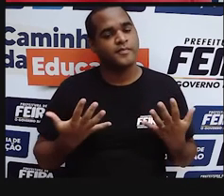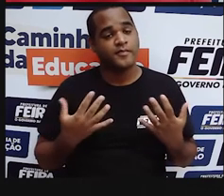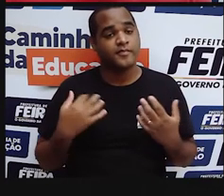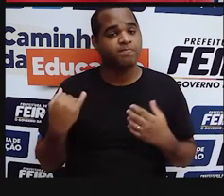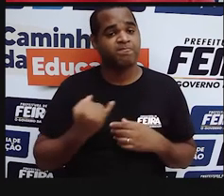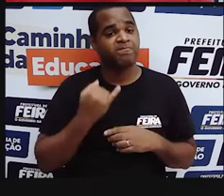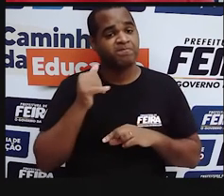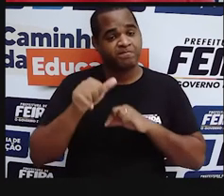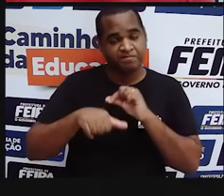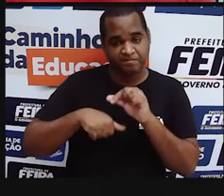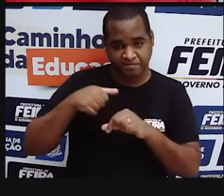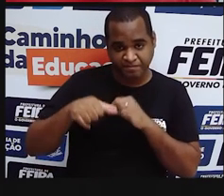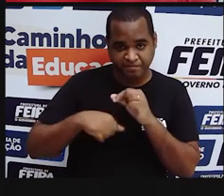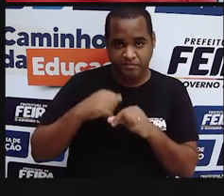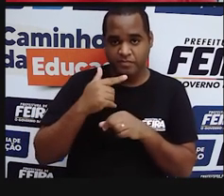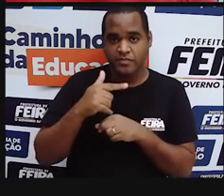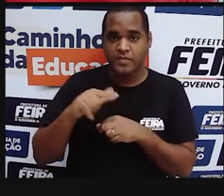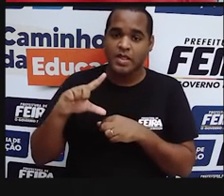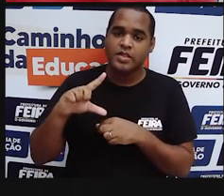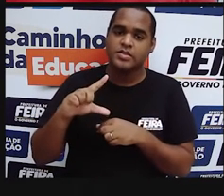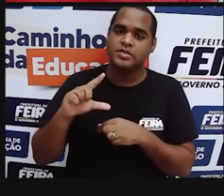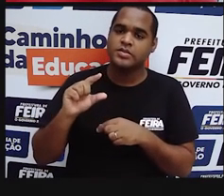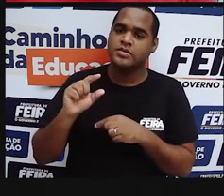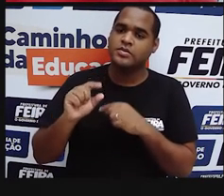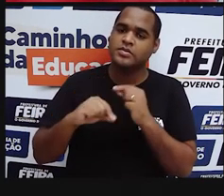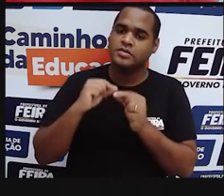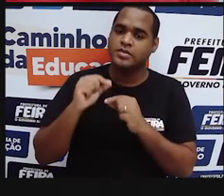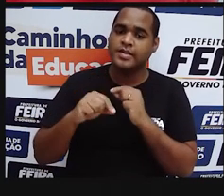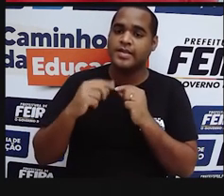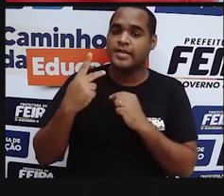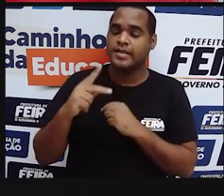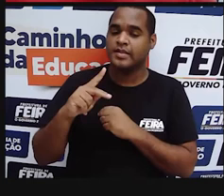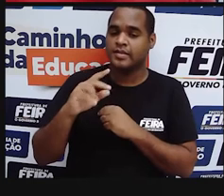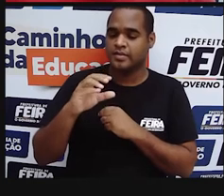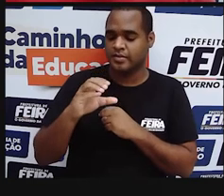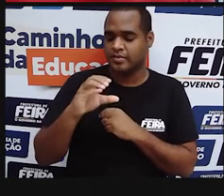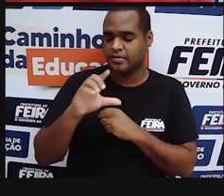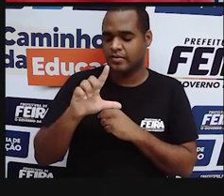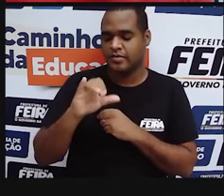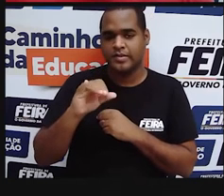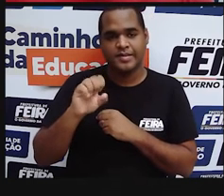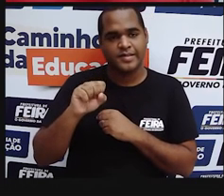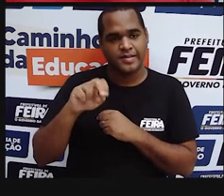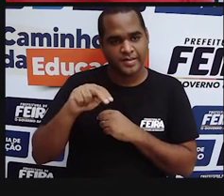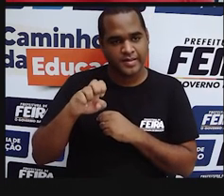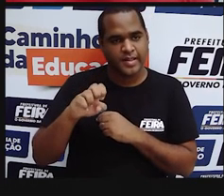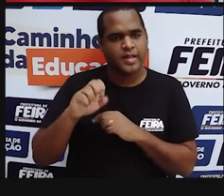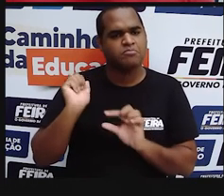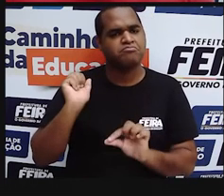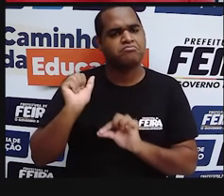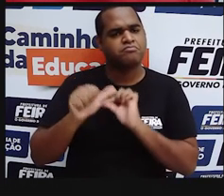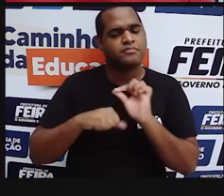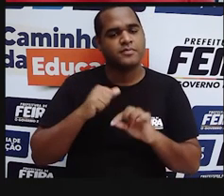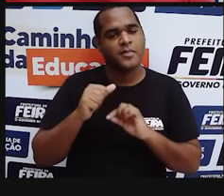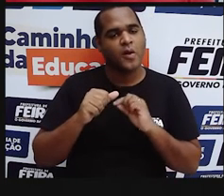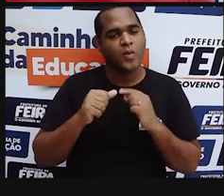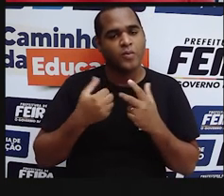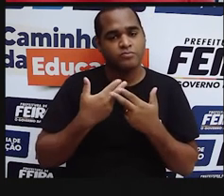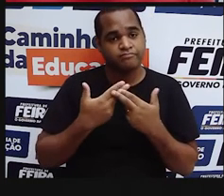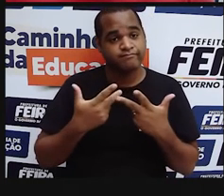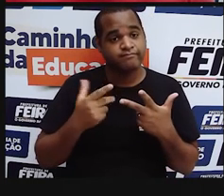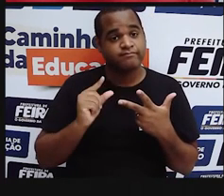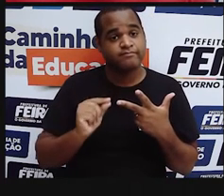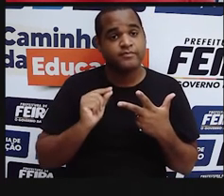grande reforma vem com esse rapaz aí, com Clístenes. A reforma de Clístenes, ele, pela